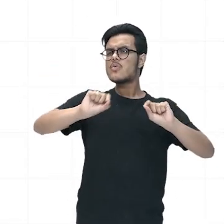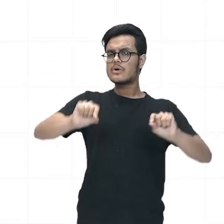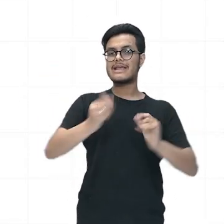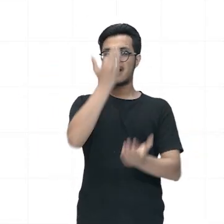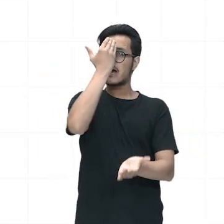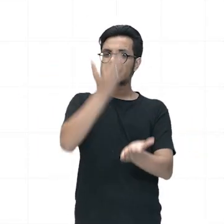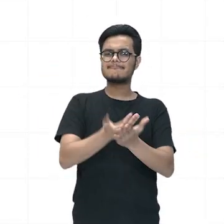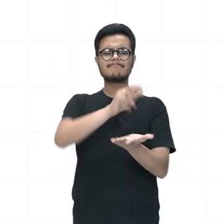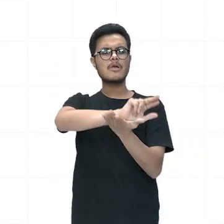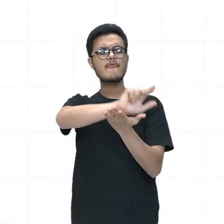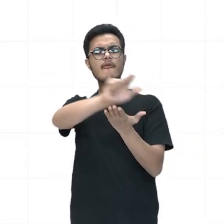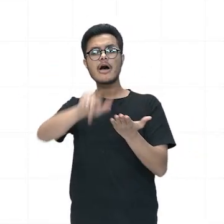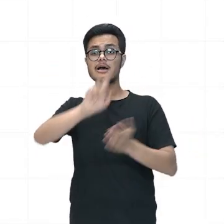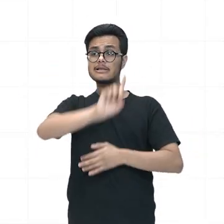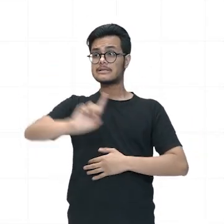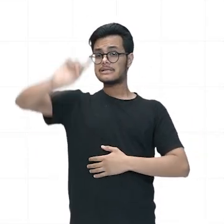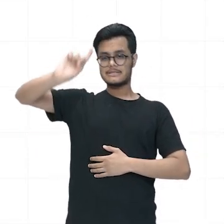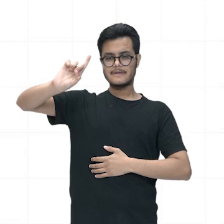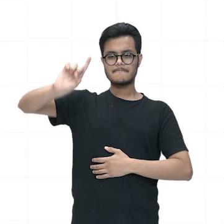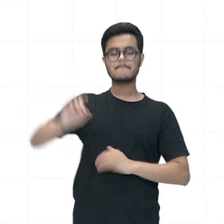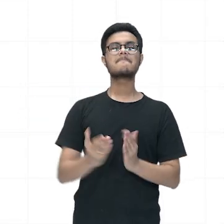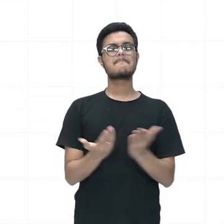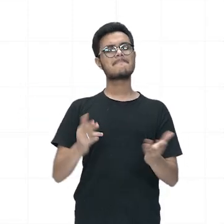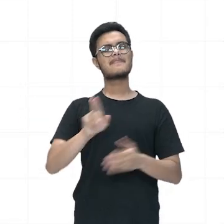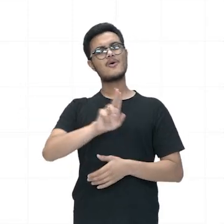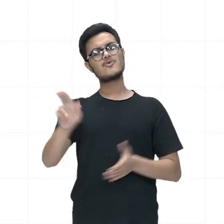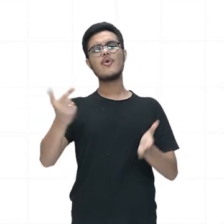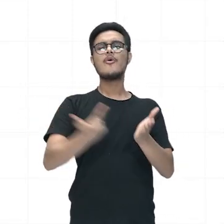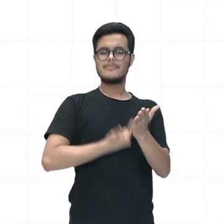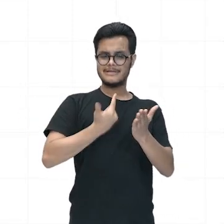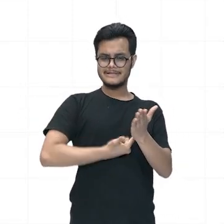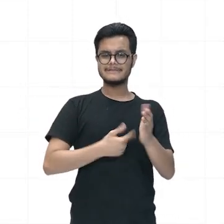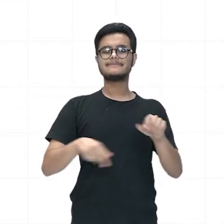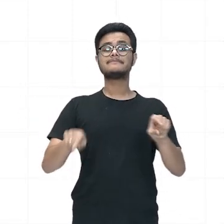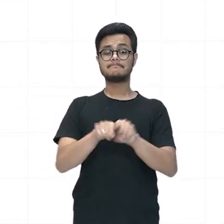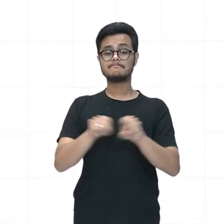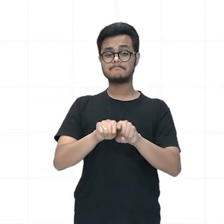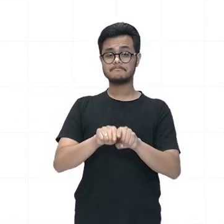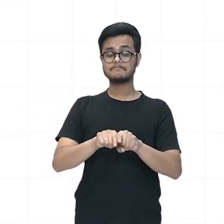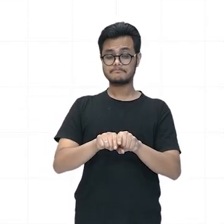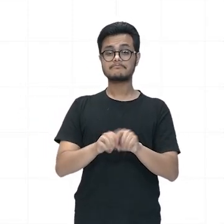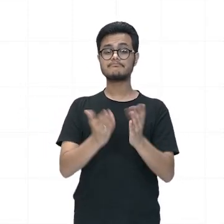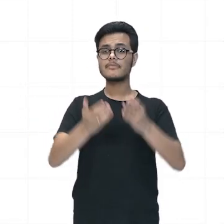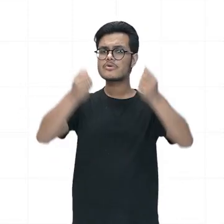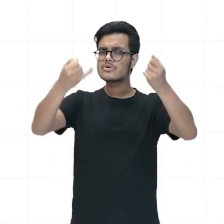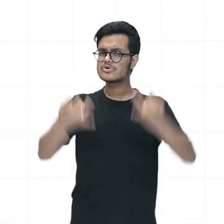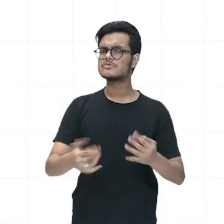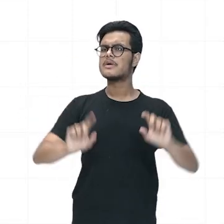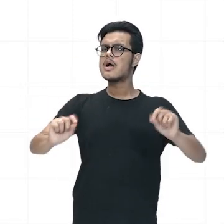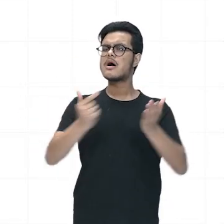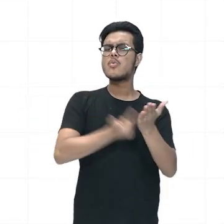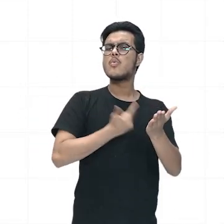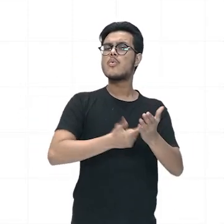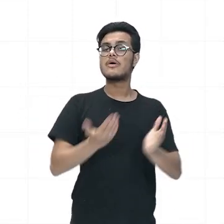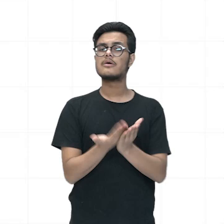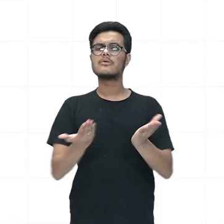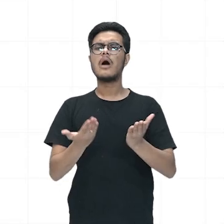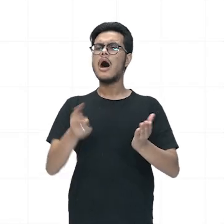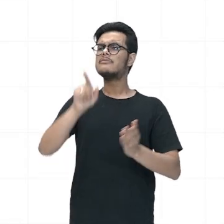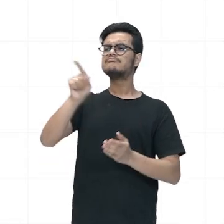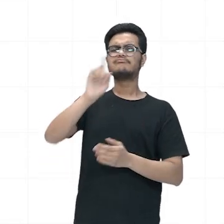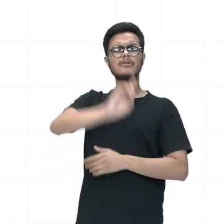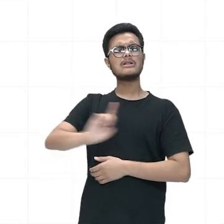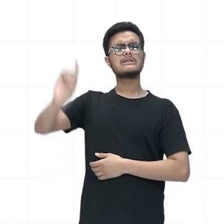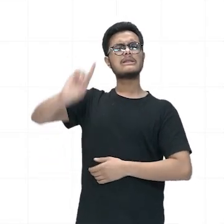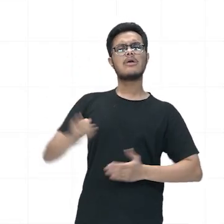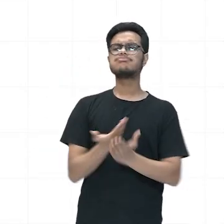tá? Então, Teogonia é um livro de Hesíodo, tá? E ele vai exatamente começar a falar quem foram os grandes heróis, como é que